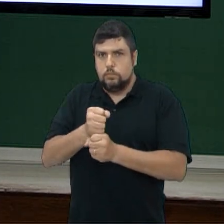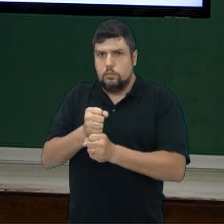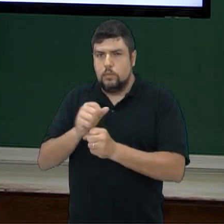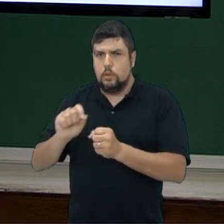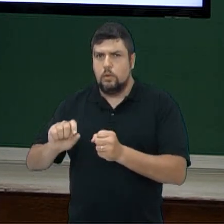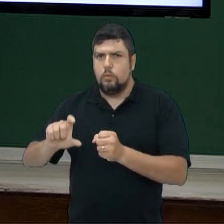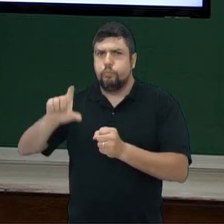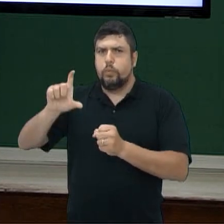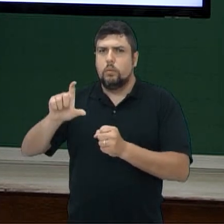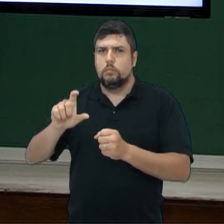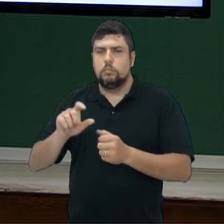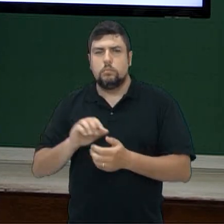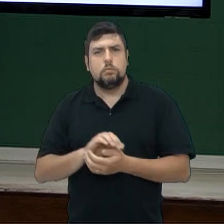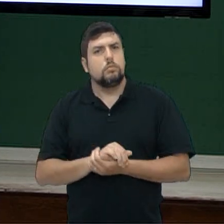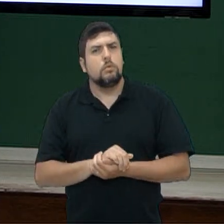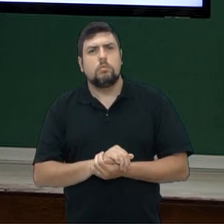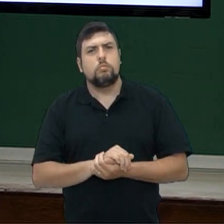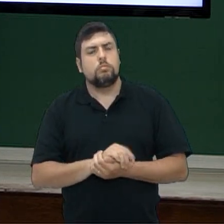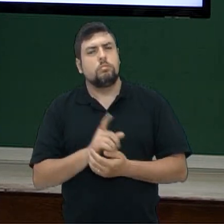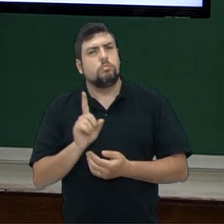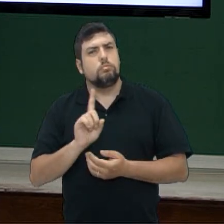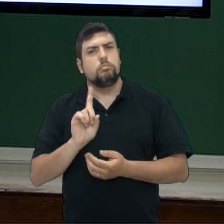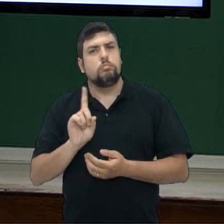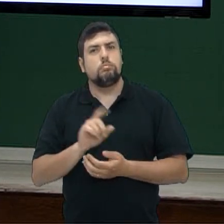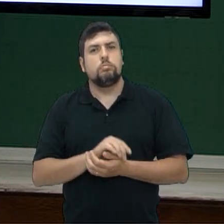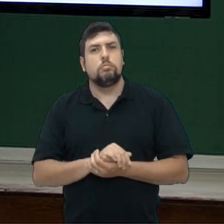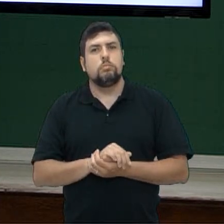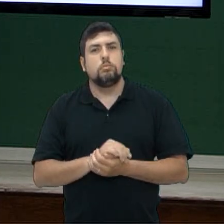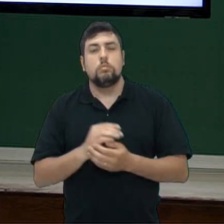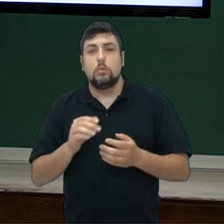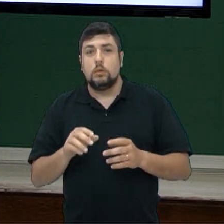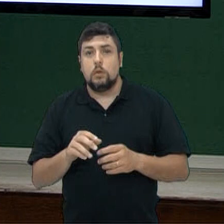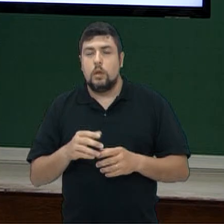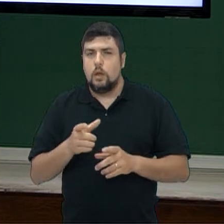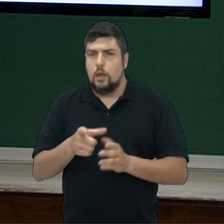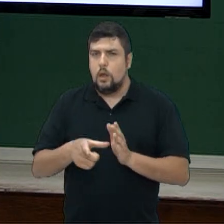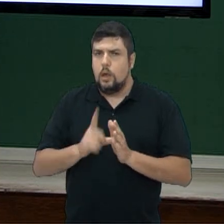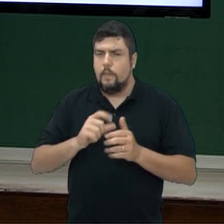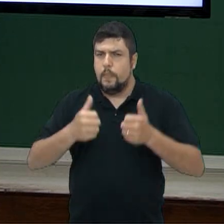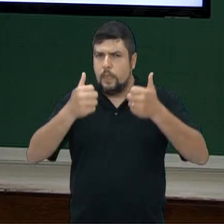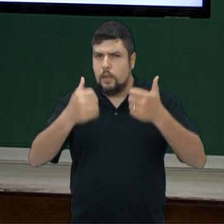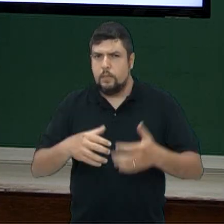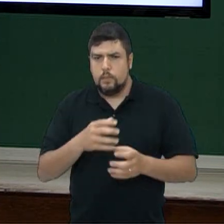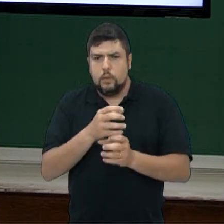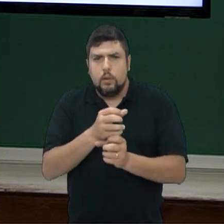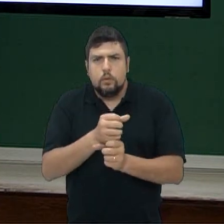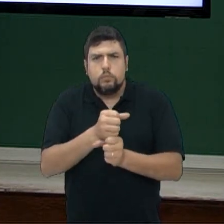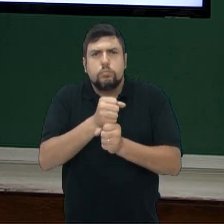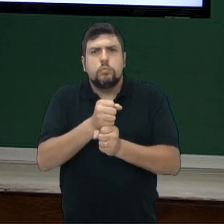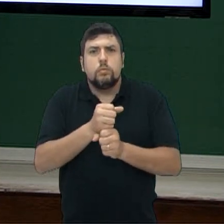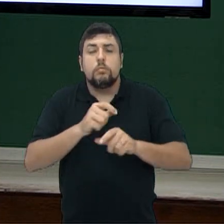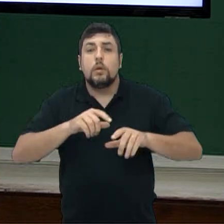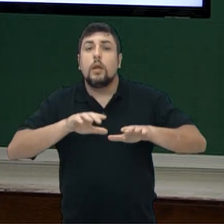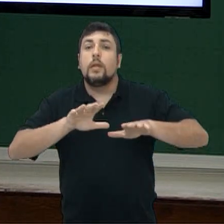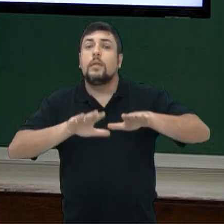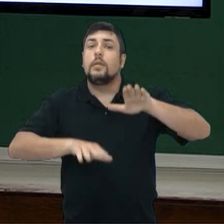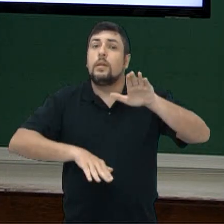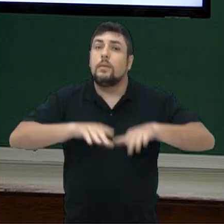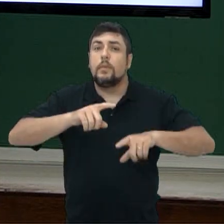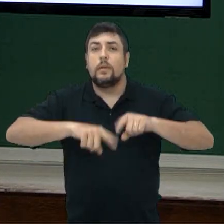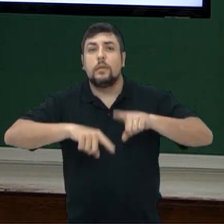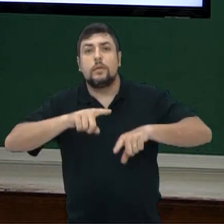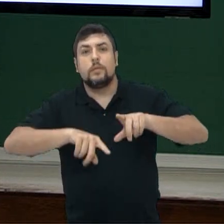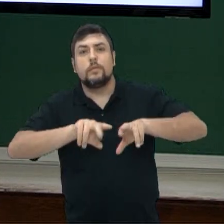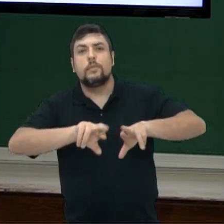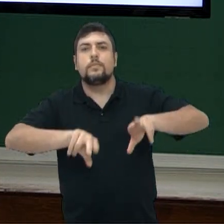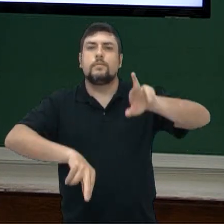essa não está correta pelo seguinte, a resistividade, como eu havia comentado, é uma propriedade física dos materiais, né? Cada